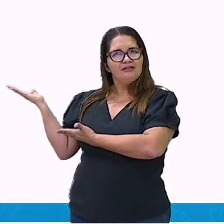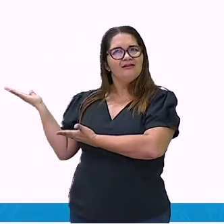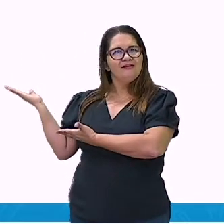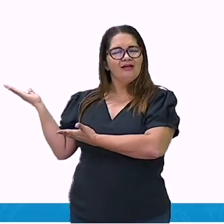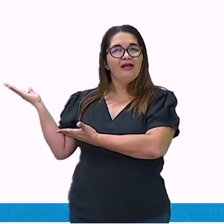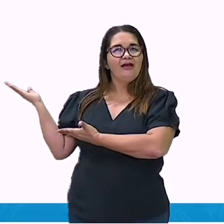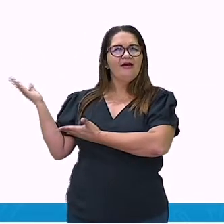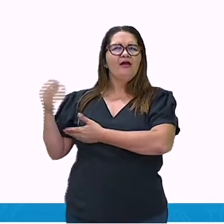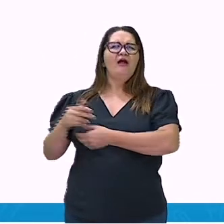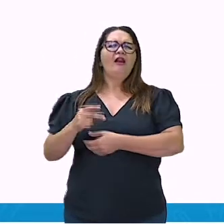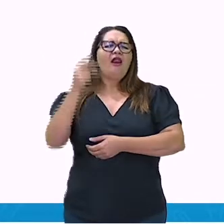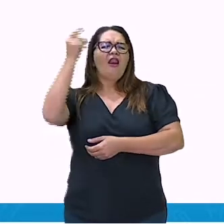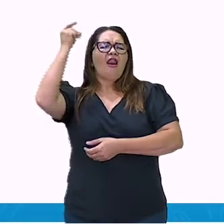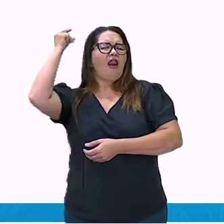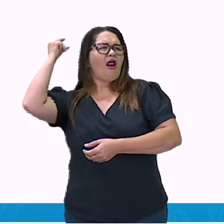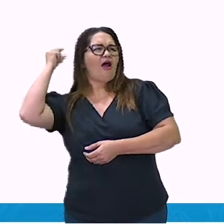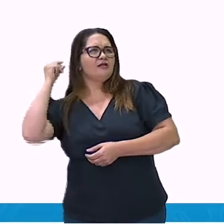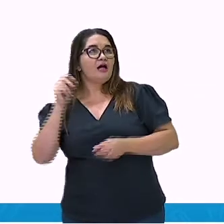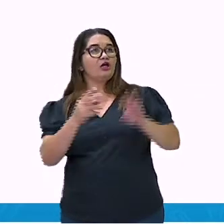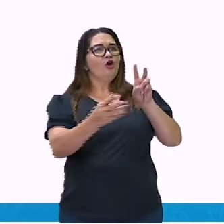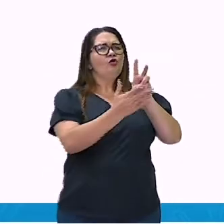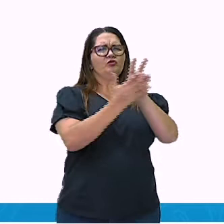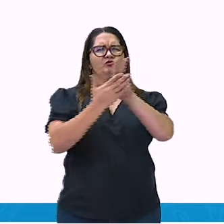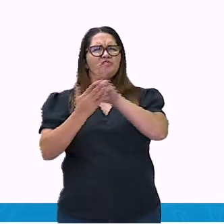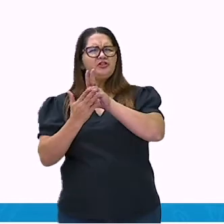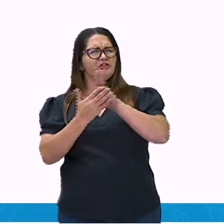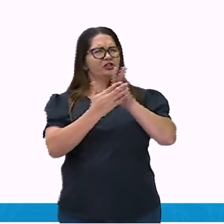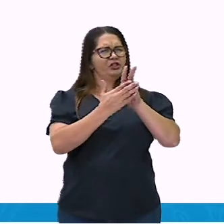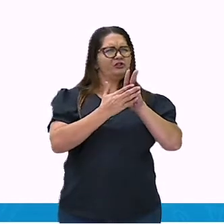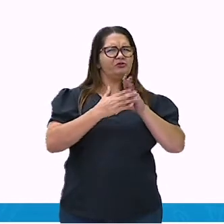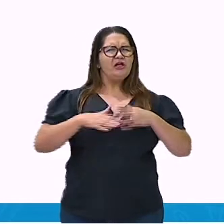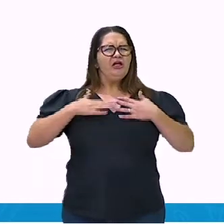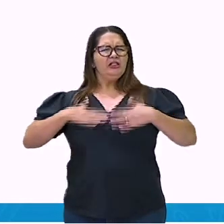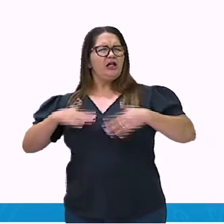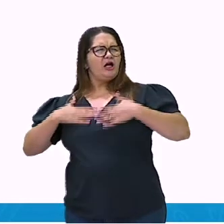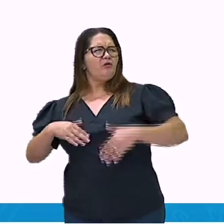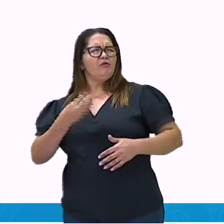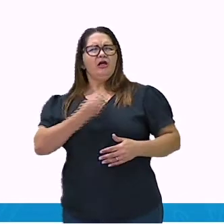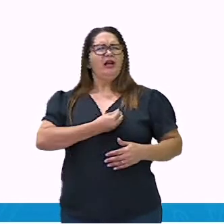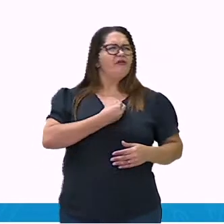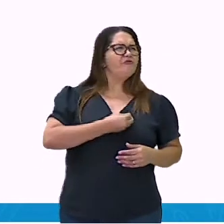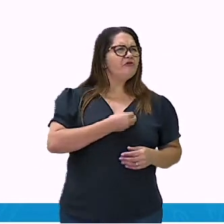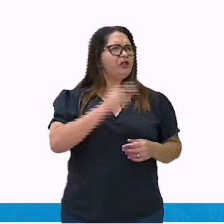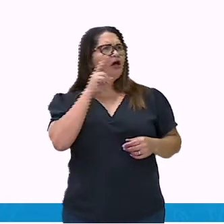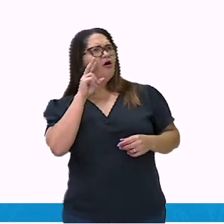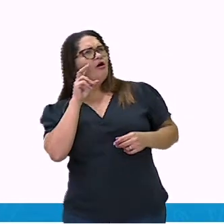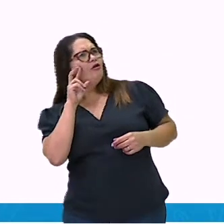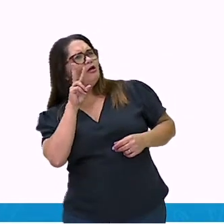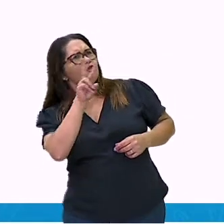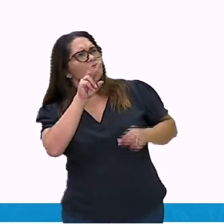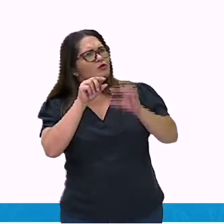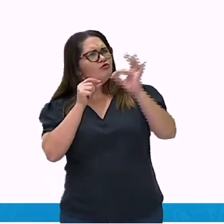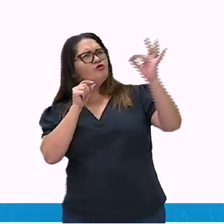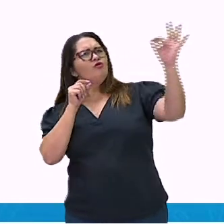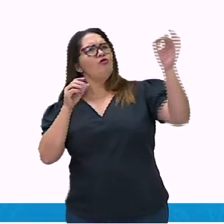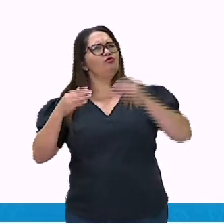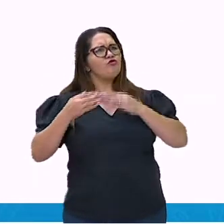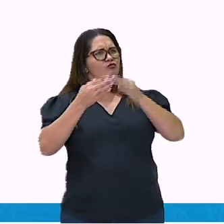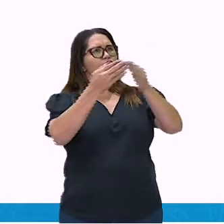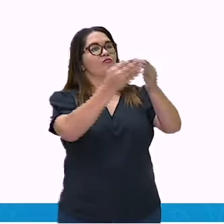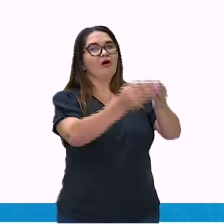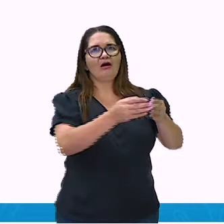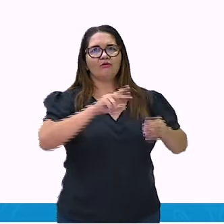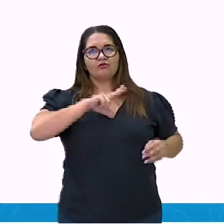caravelas portuguesas e o colonizador vindo para massacrar, pisar e tomar suas